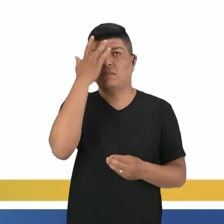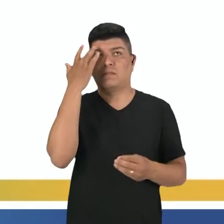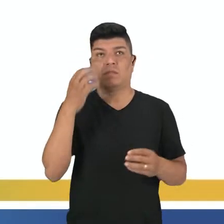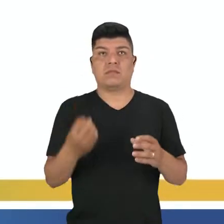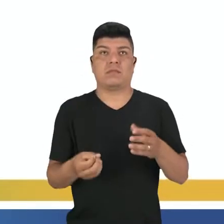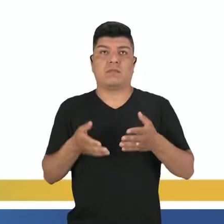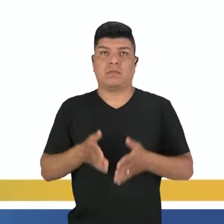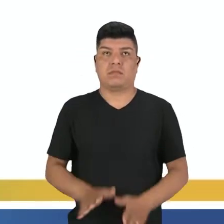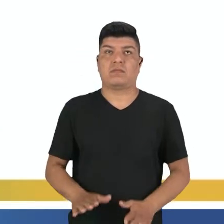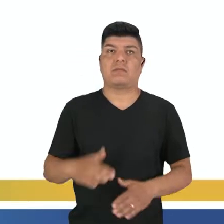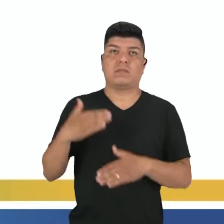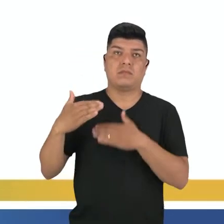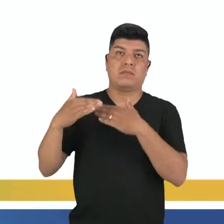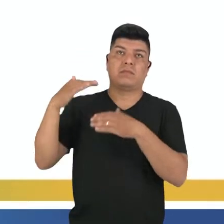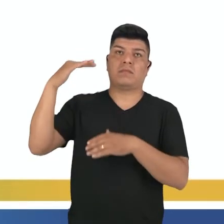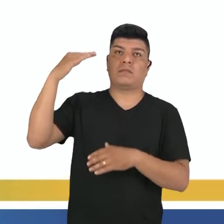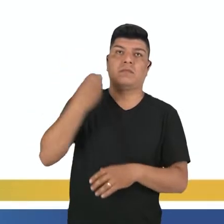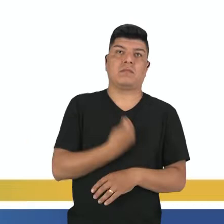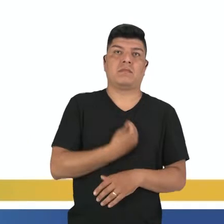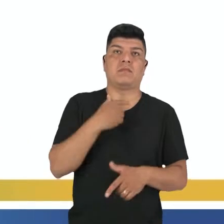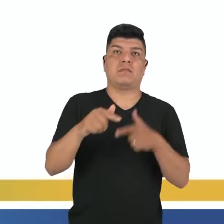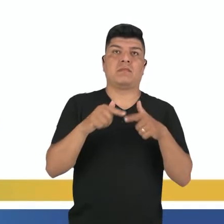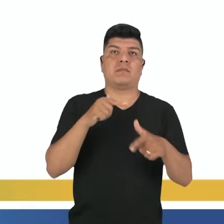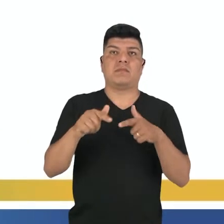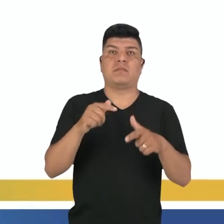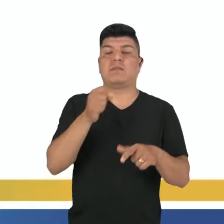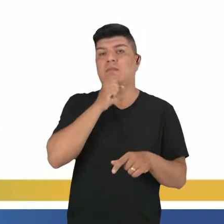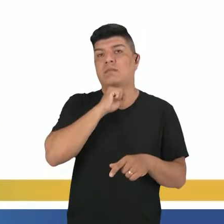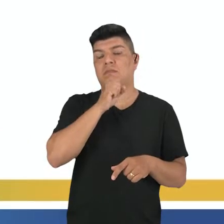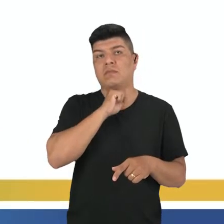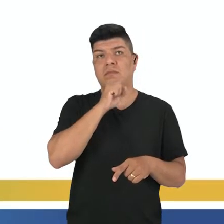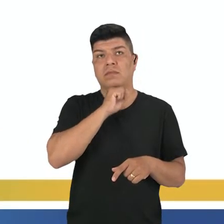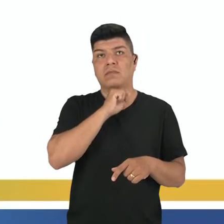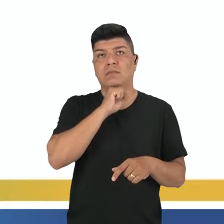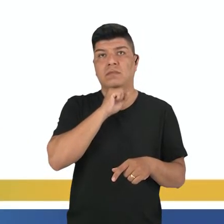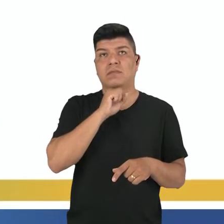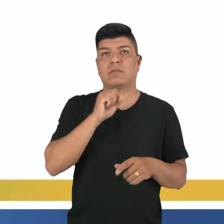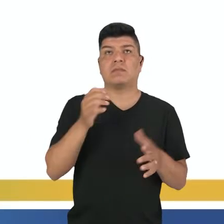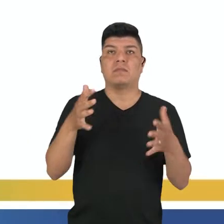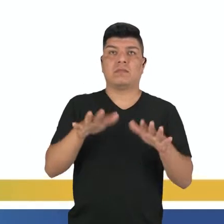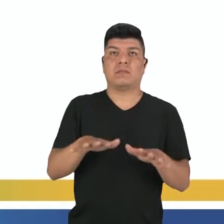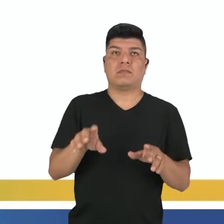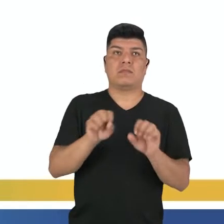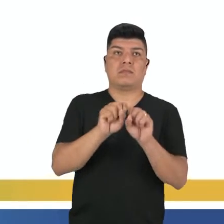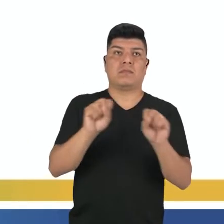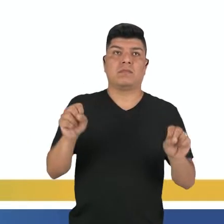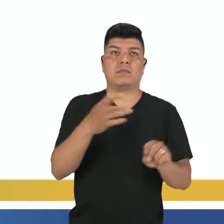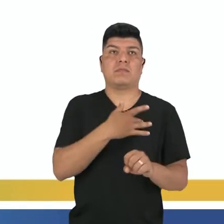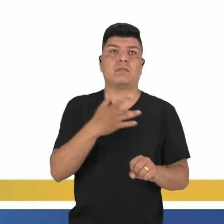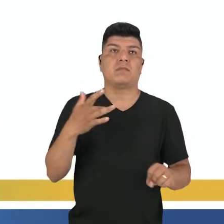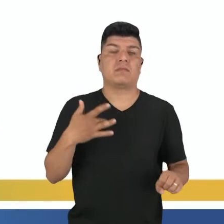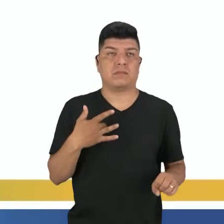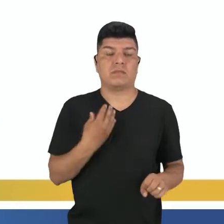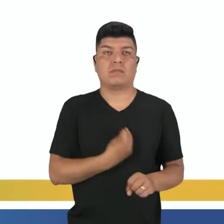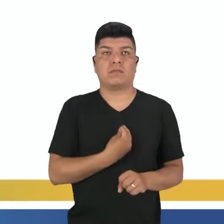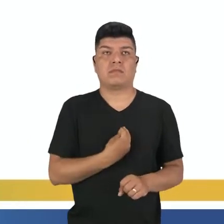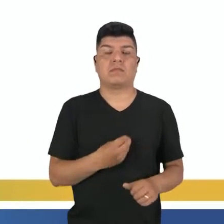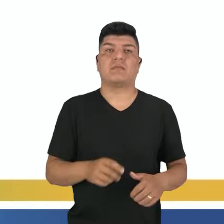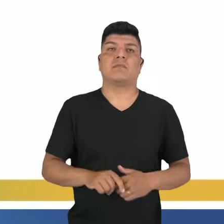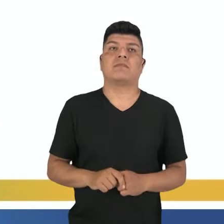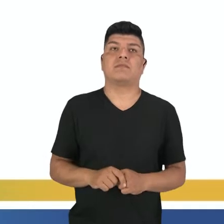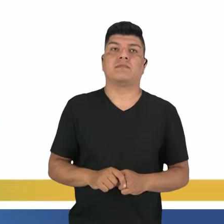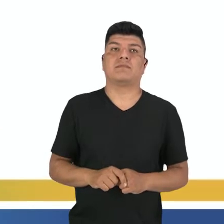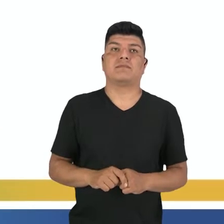pessoas nascem, crescem, vivem, trabalham e envelhecem, incluindo o sistema de saúde a que elas têm